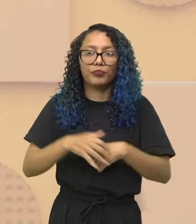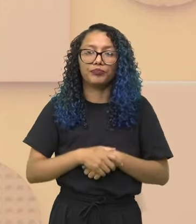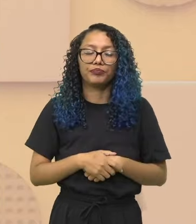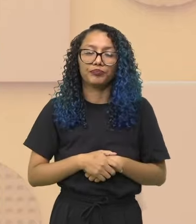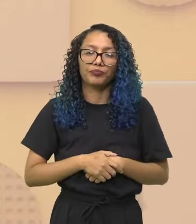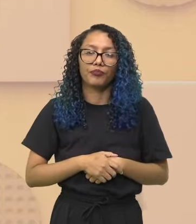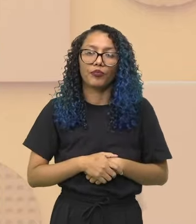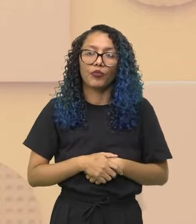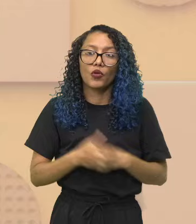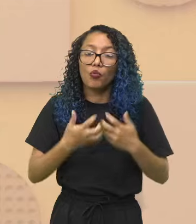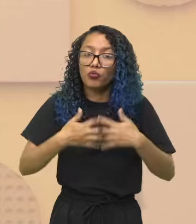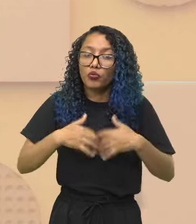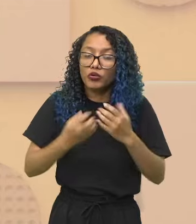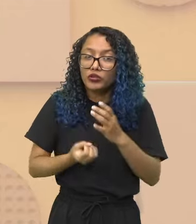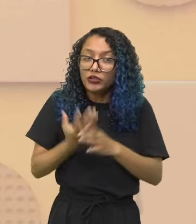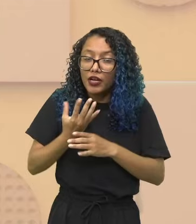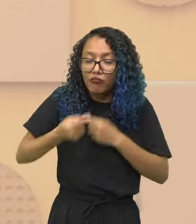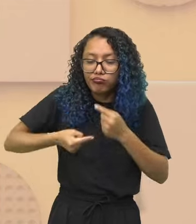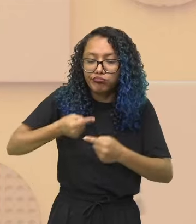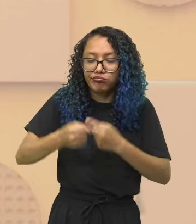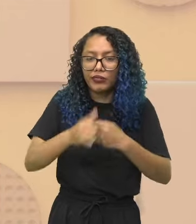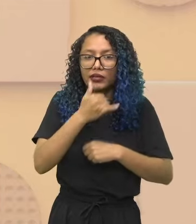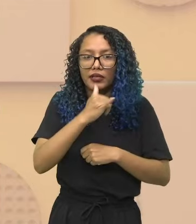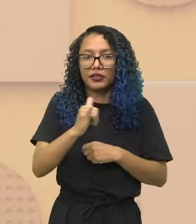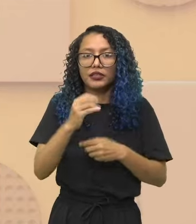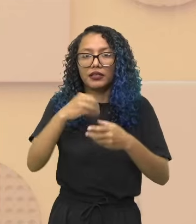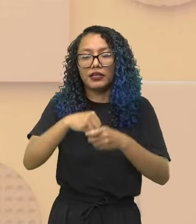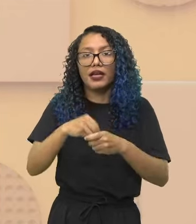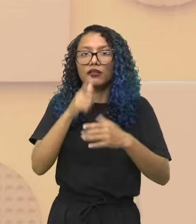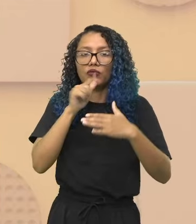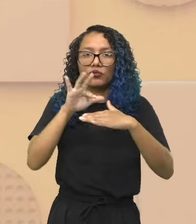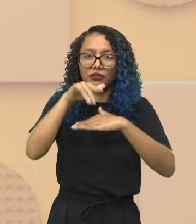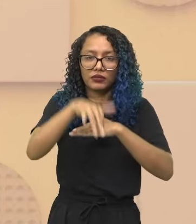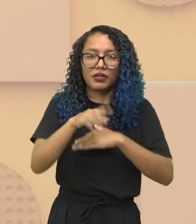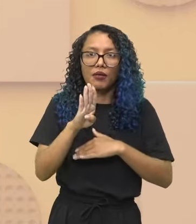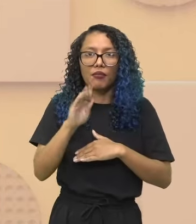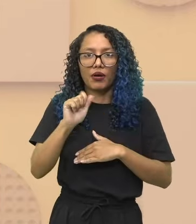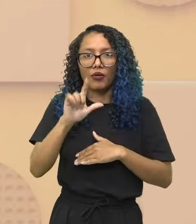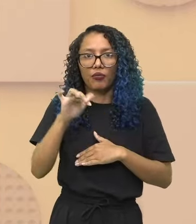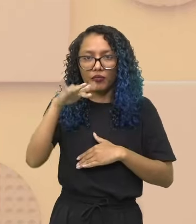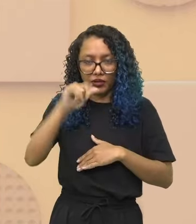fornecimento de energia, da geração de energia na usina de Balbina, localizado no estado do Amazonas.